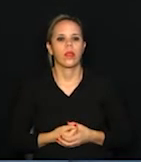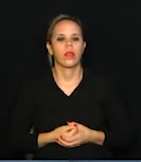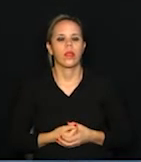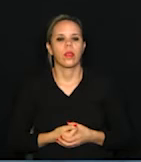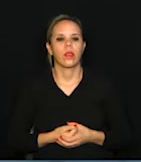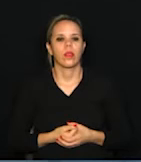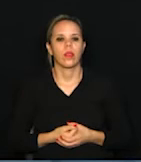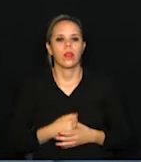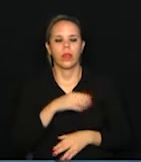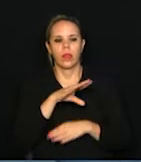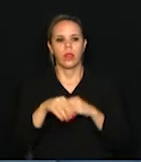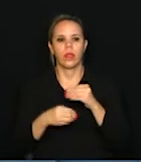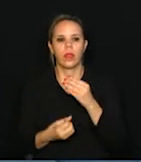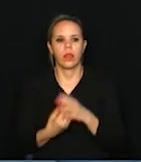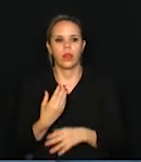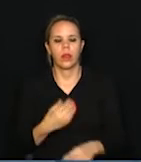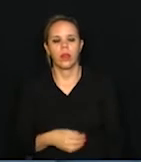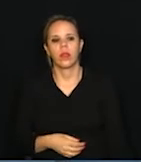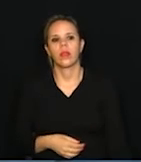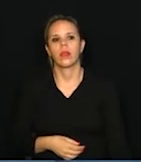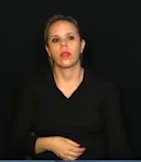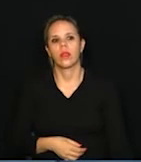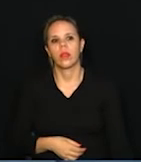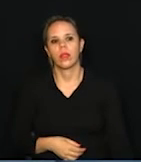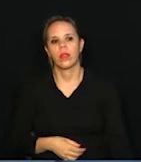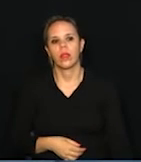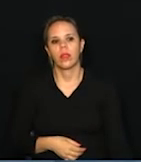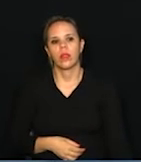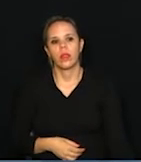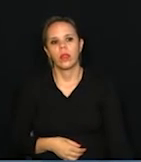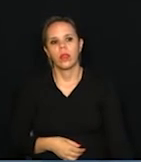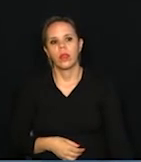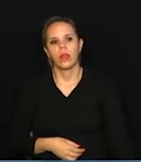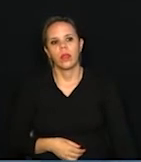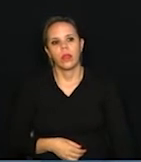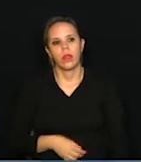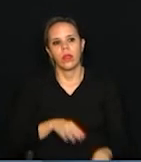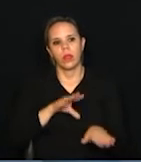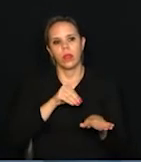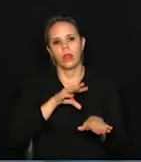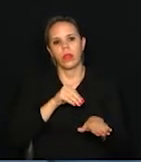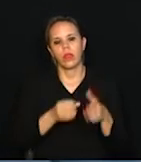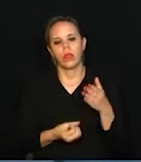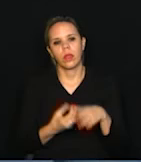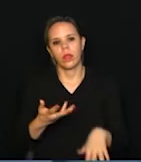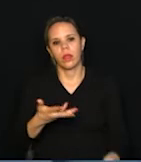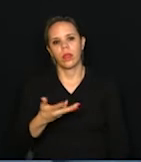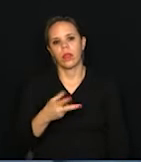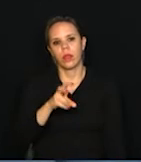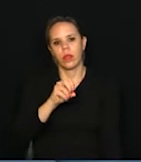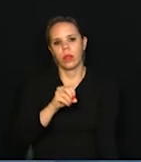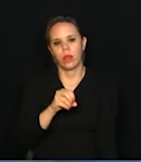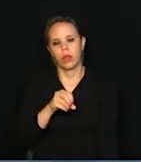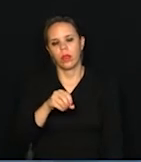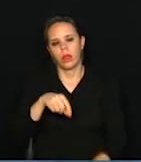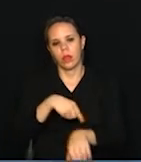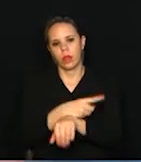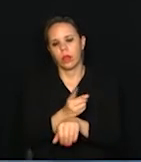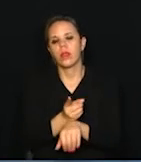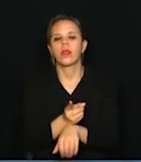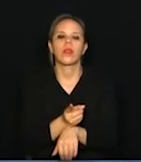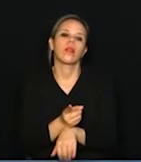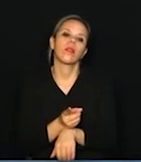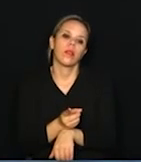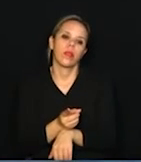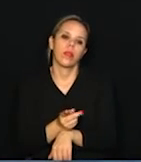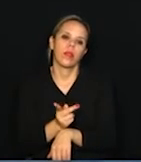Na implantação do radar e da velocidade 50 por hora, uma